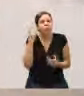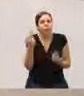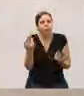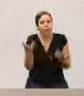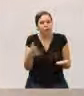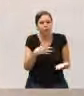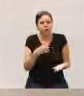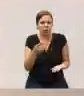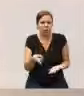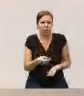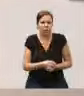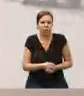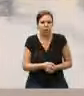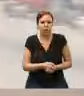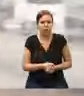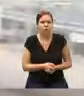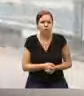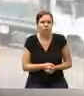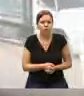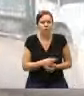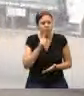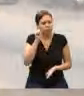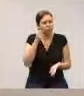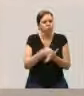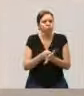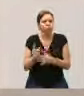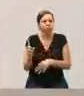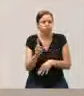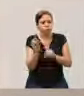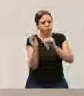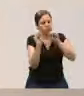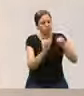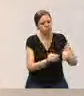né? Então tomei a decisão de vir